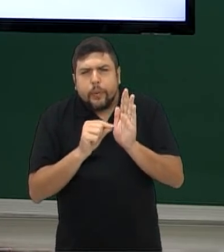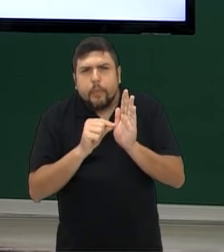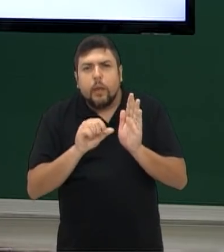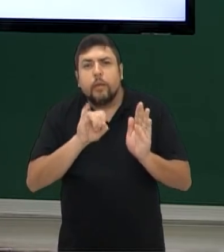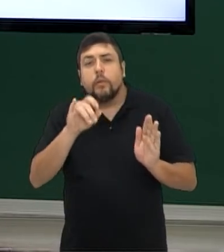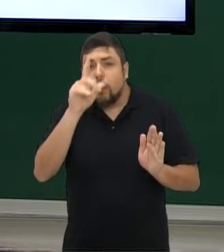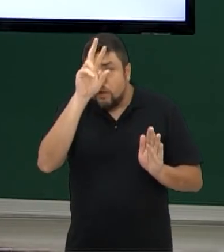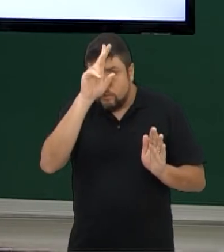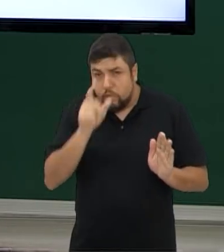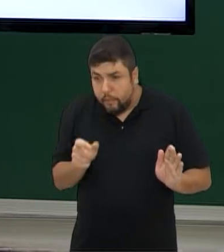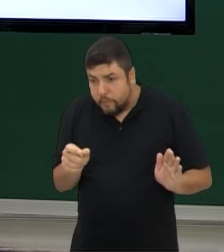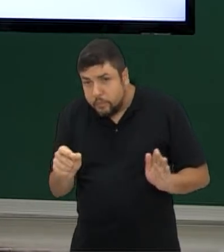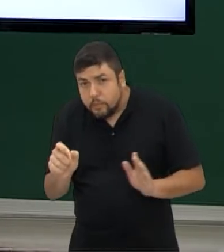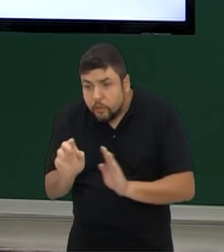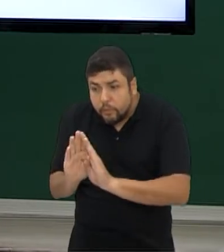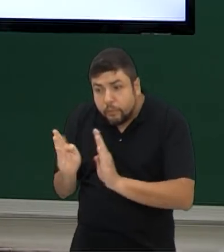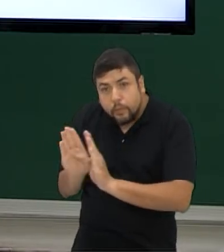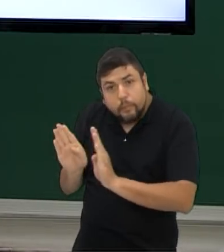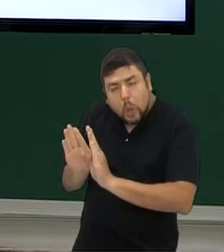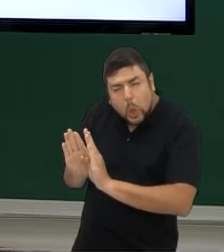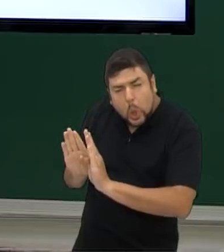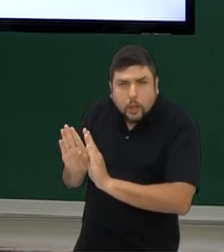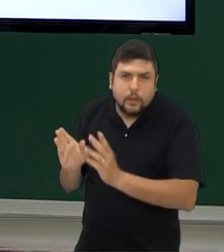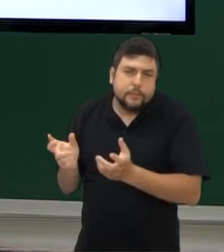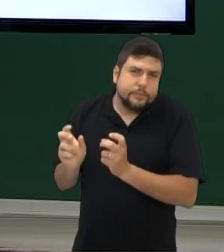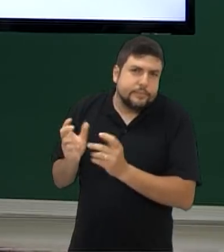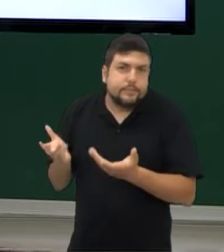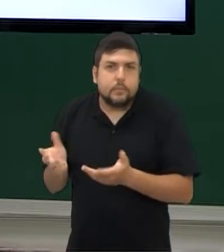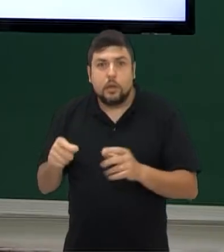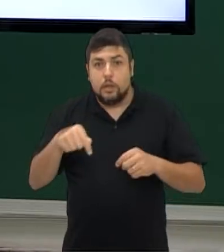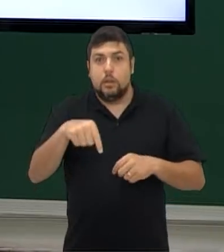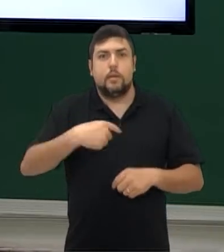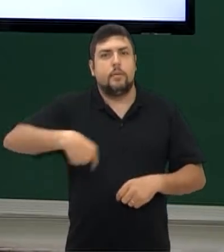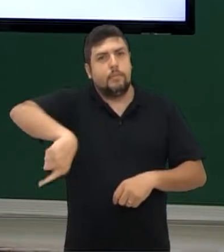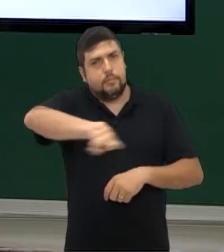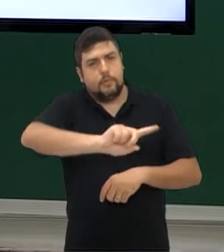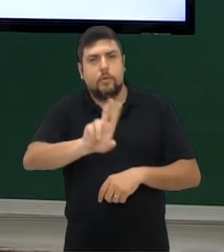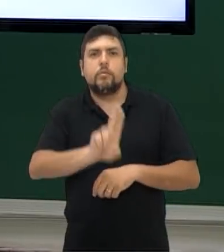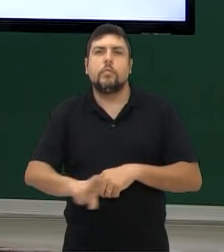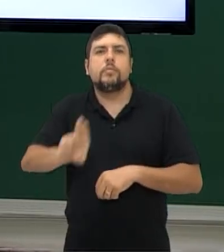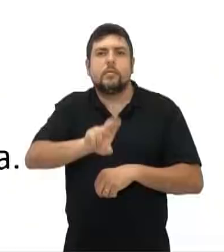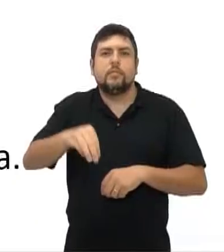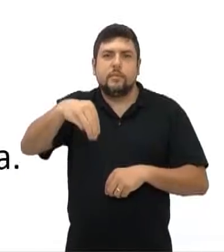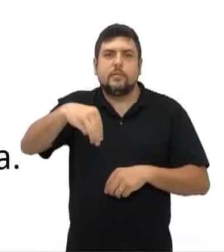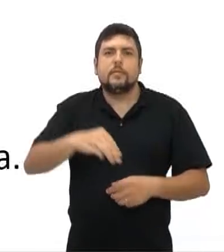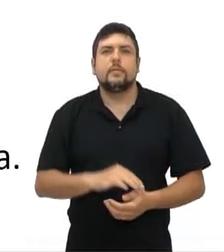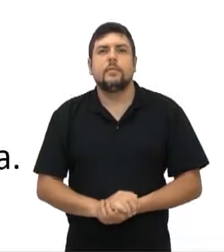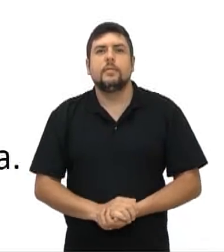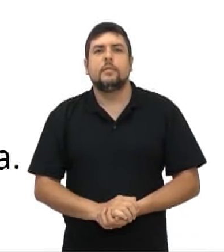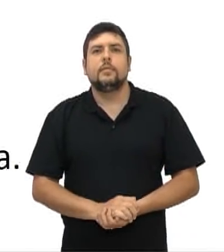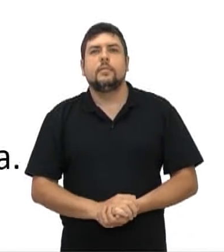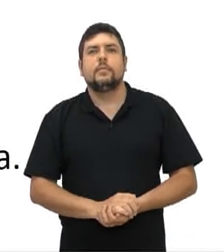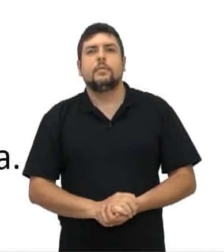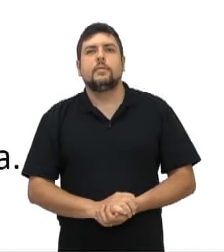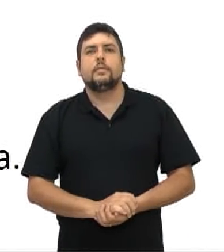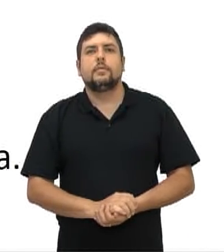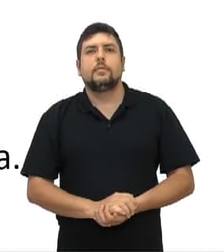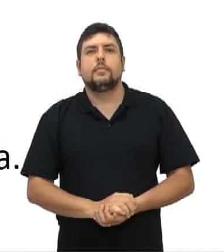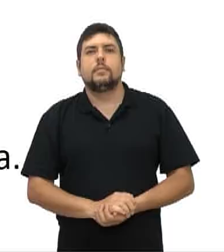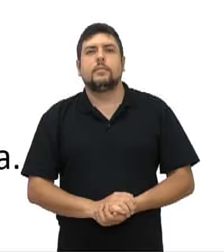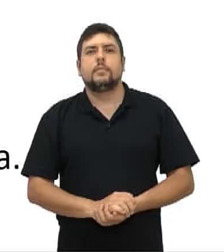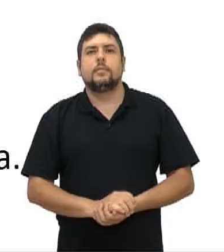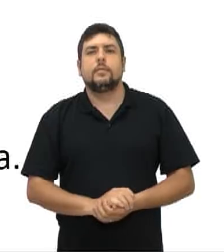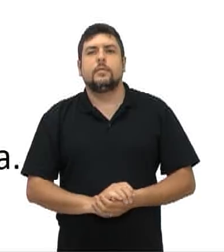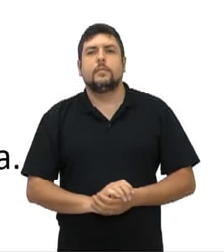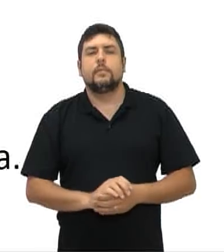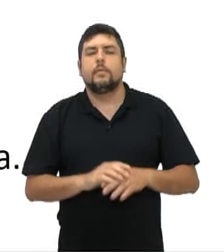Mas aqui não. Aqui pra gente a nossa porta é medida em metros, ok? Muito bem. Então, anotando aí